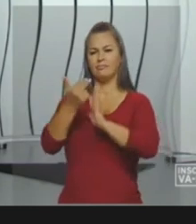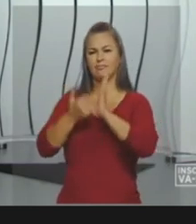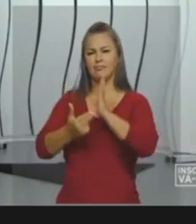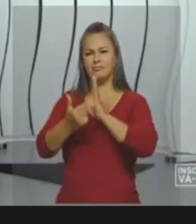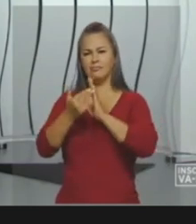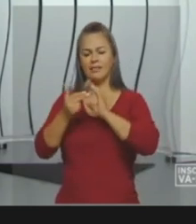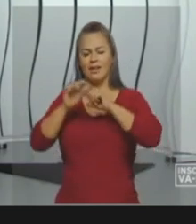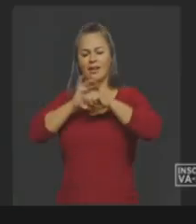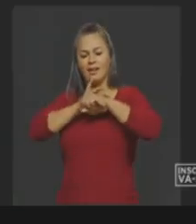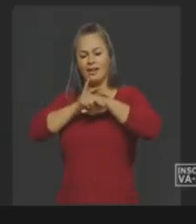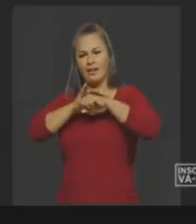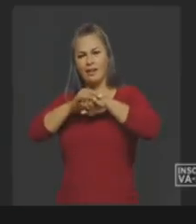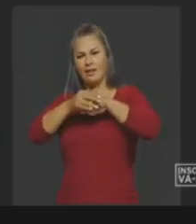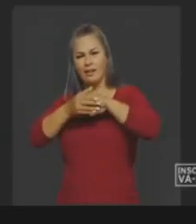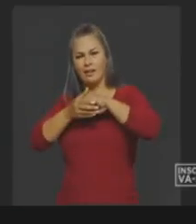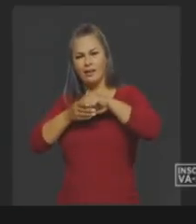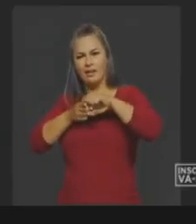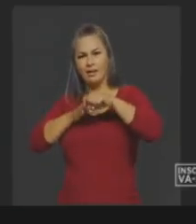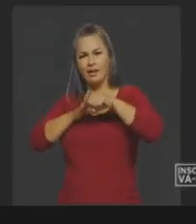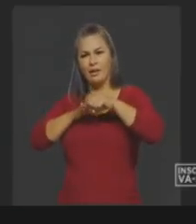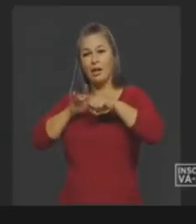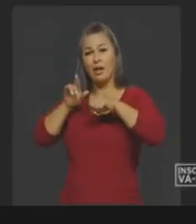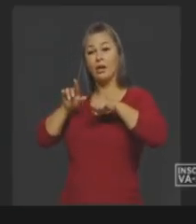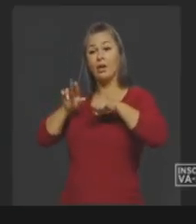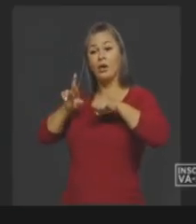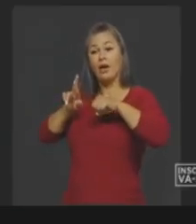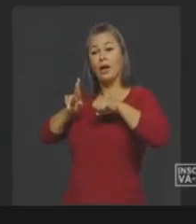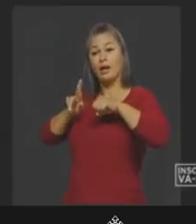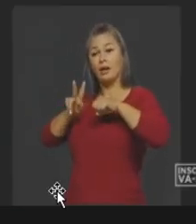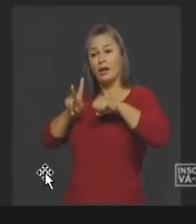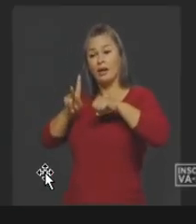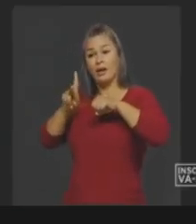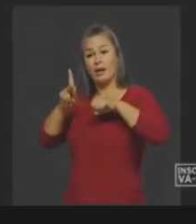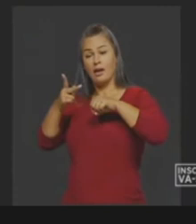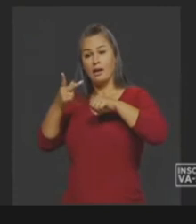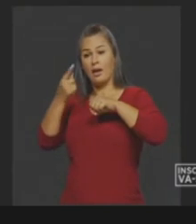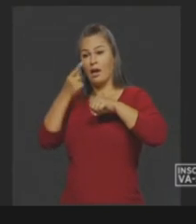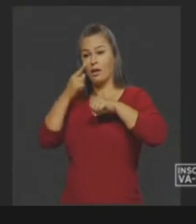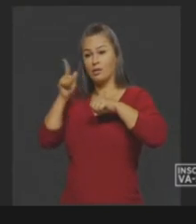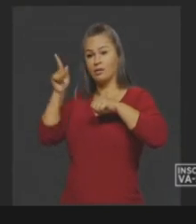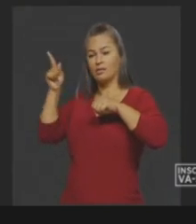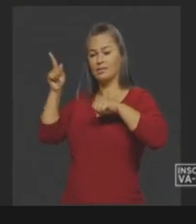fator RH aqui então vai ser essa bolinha aqui, ó. Esse é o fator RH.